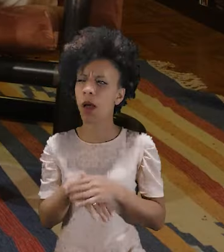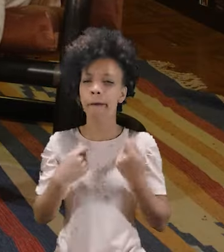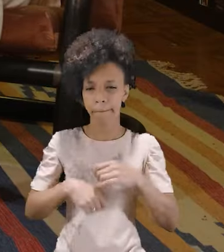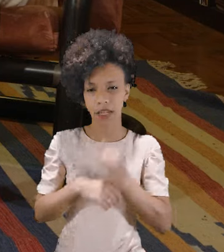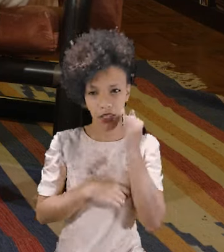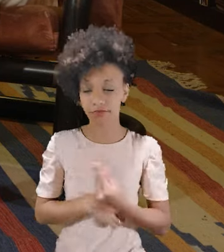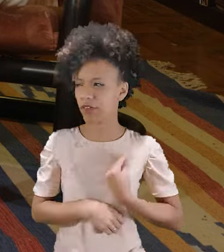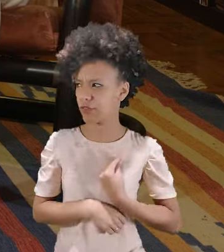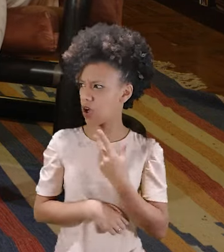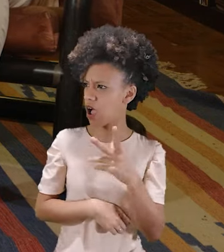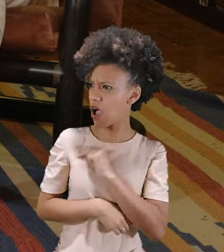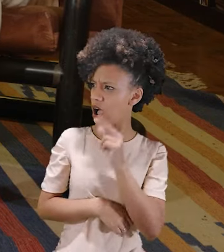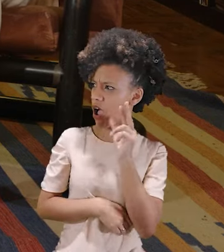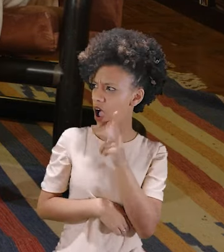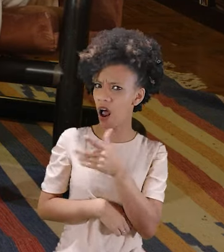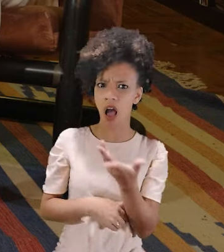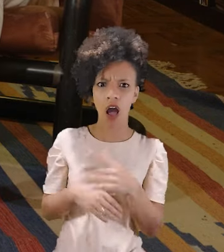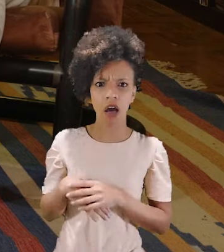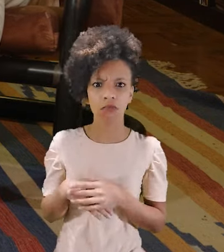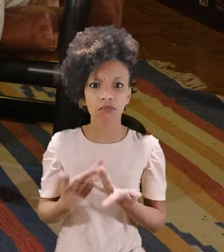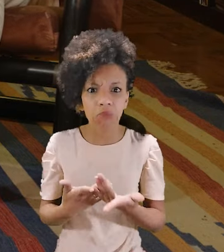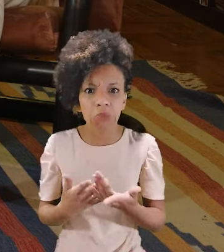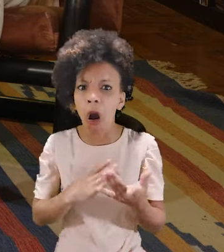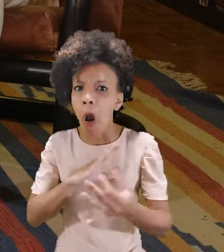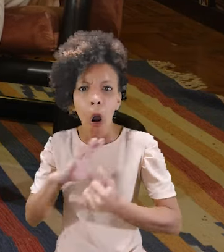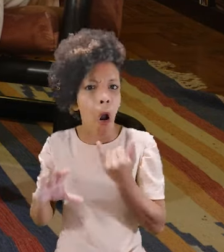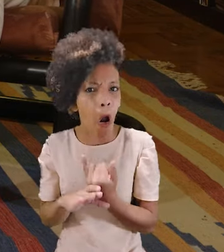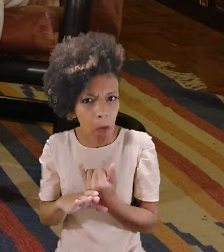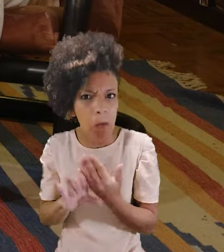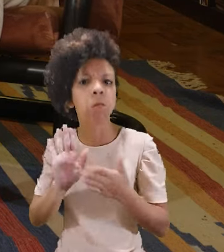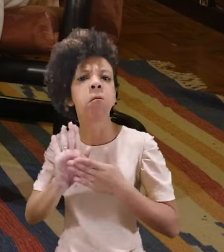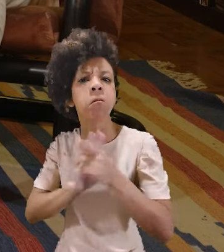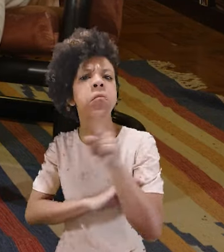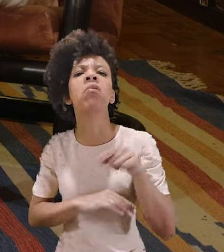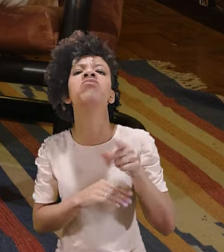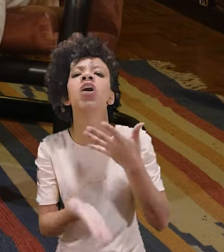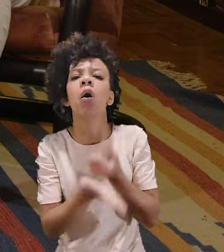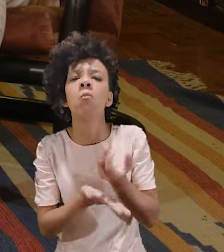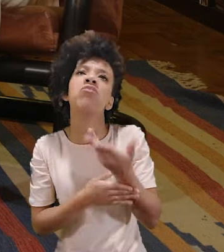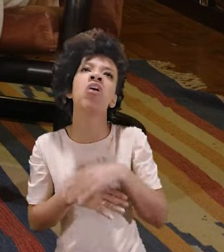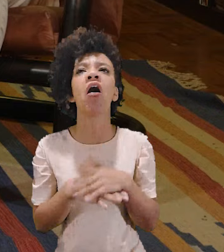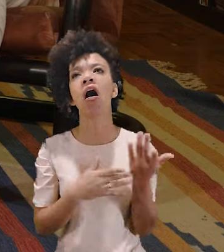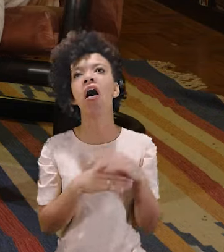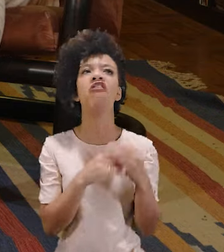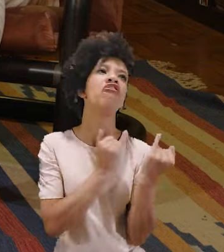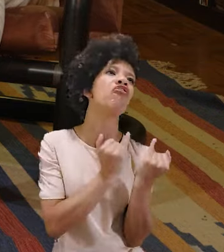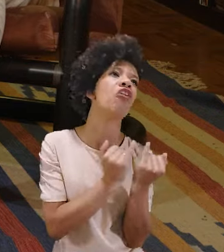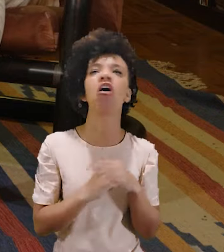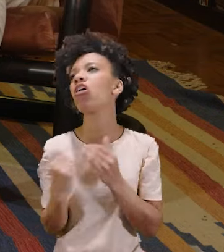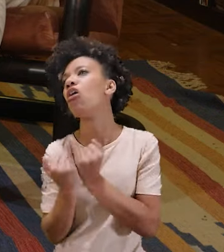eu estou coragem isso é moral isso daqui olha o que eu achei nos proporcionar para o meu país vocês vão lá no podcast lá para o